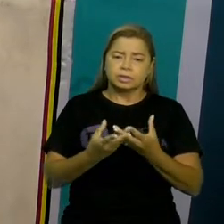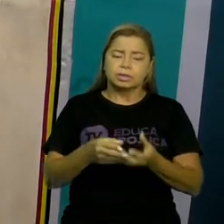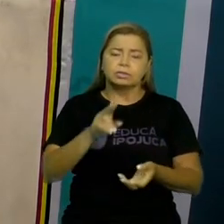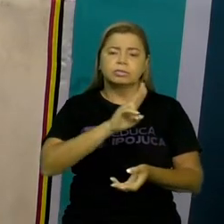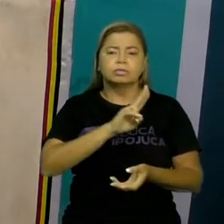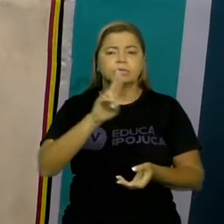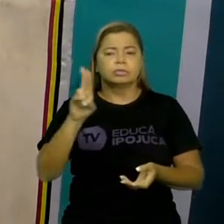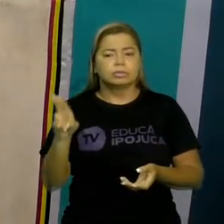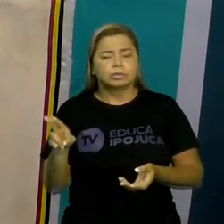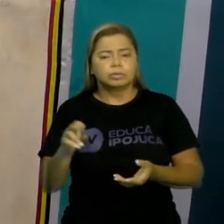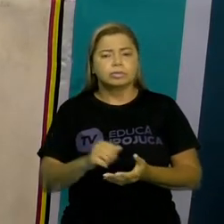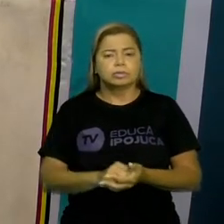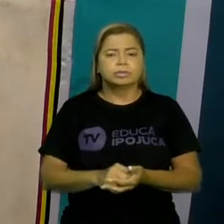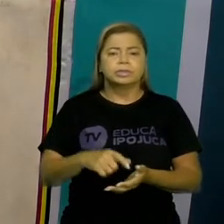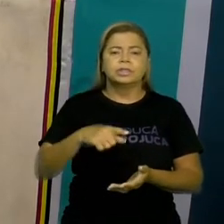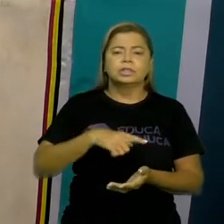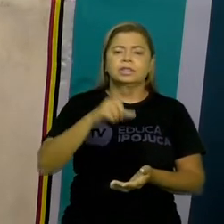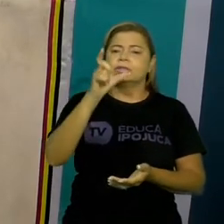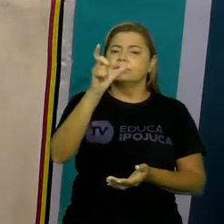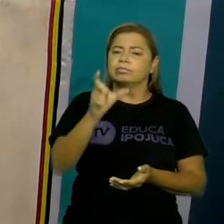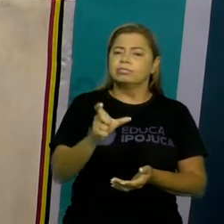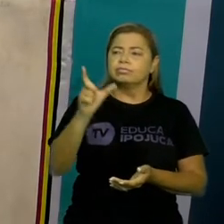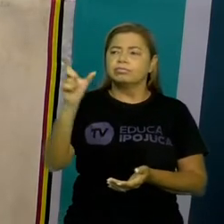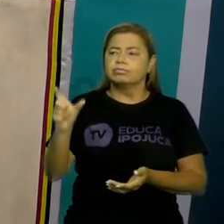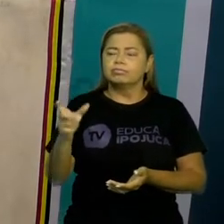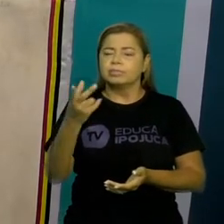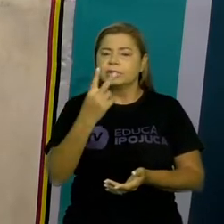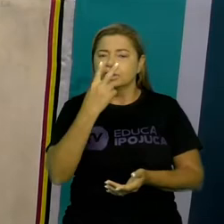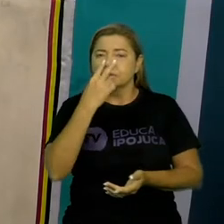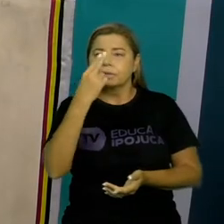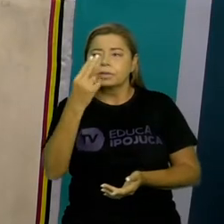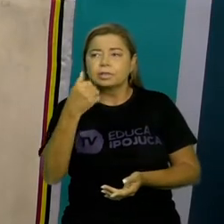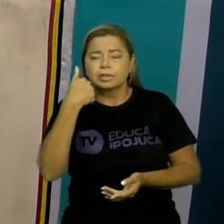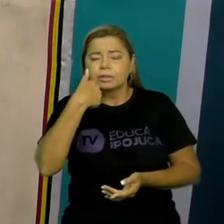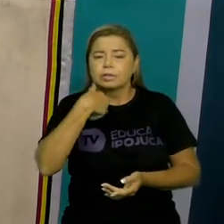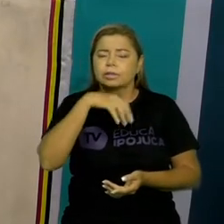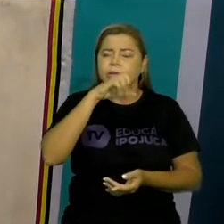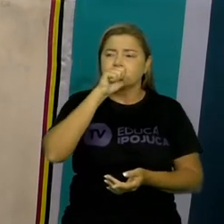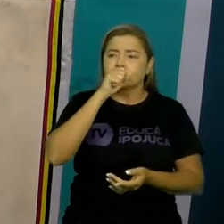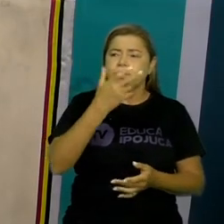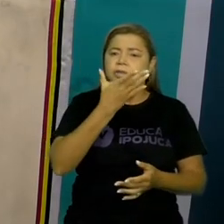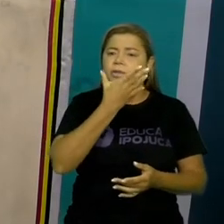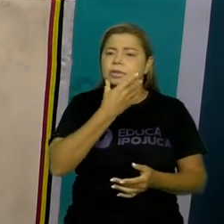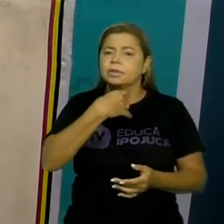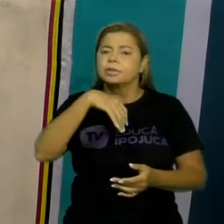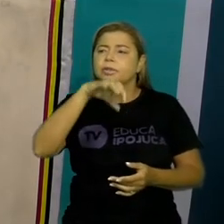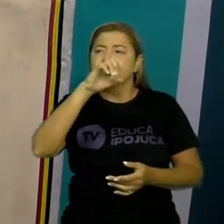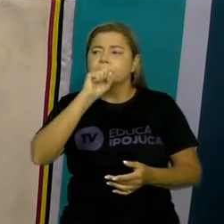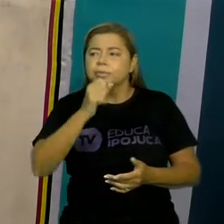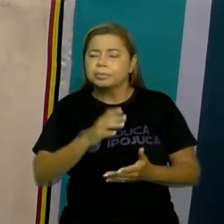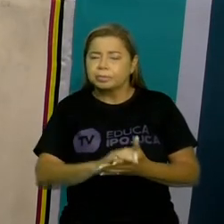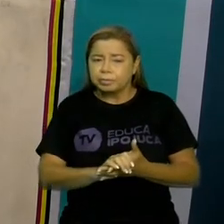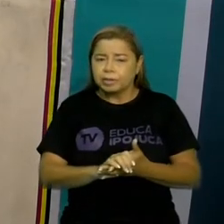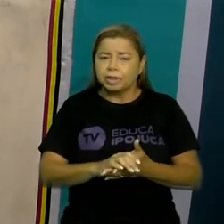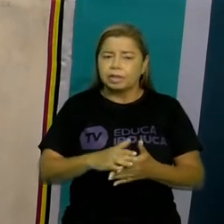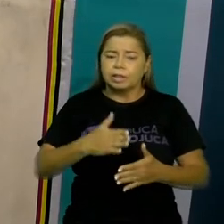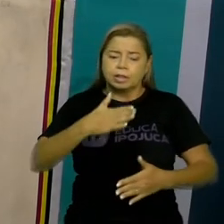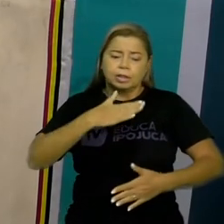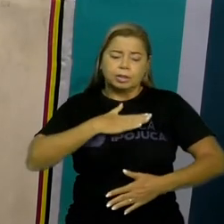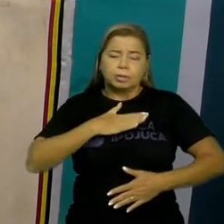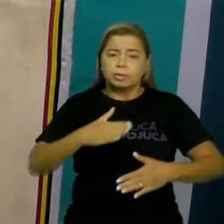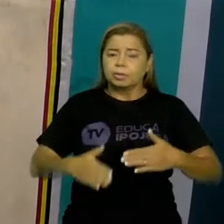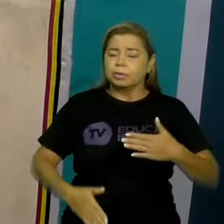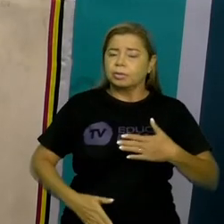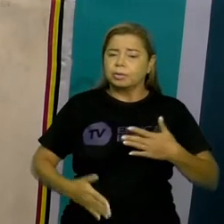né? Da nossa mamãe, do nosso papai, né? Características físicas, né?